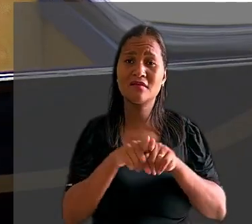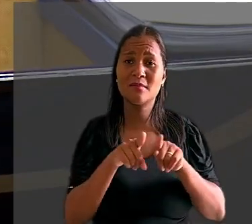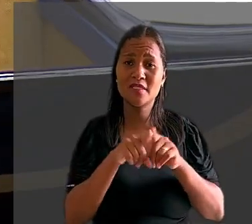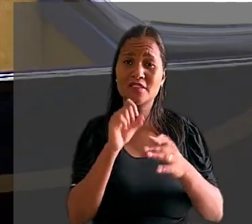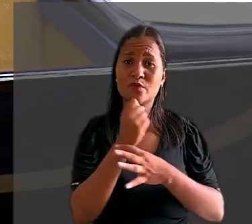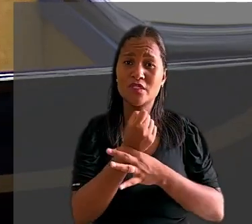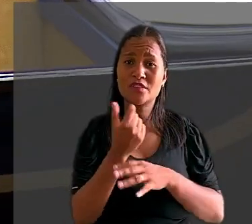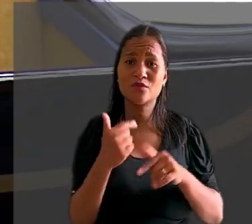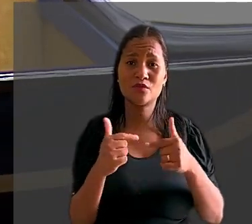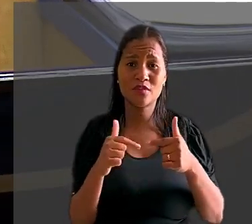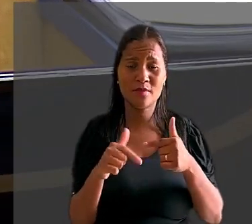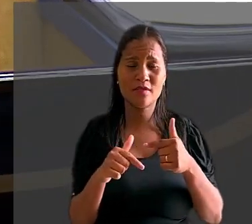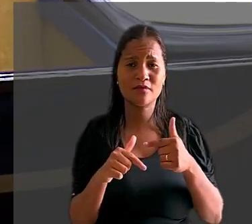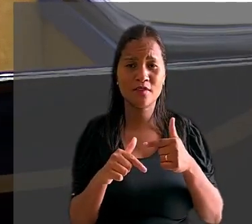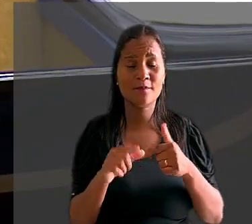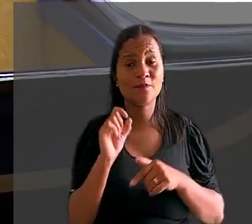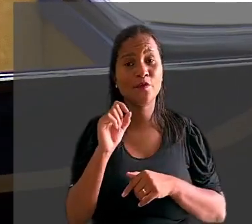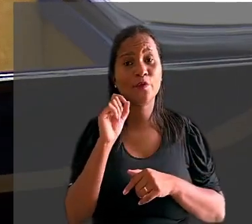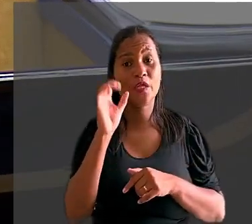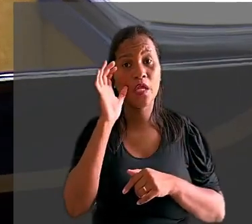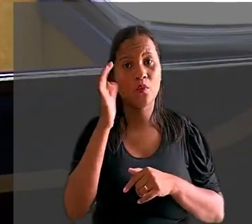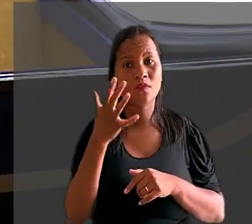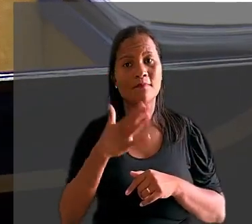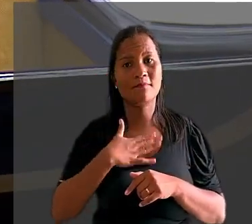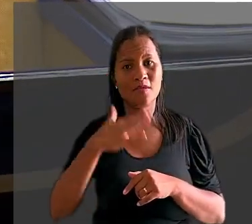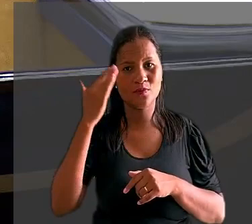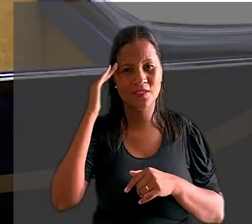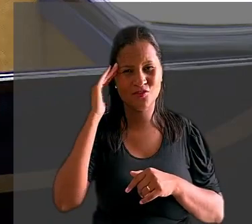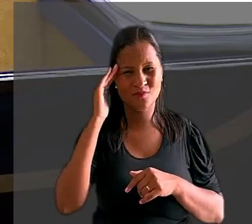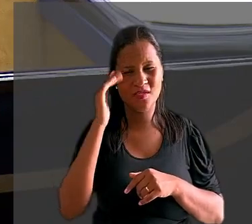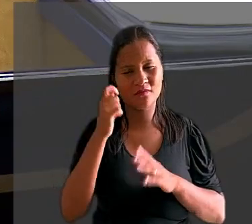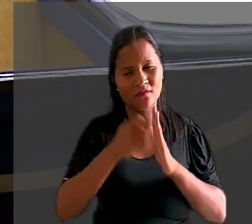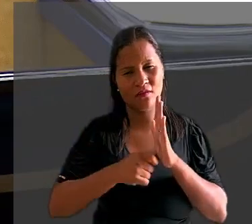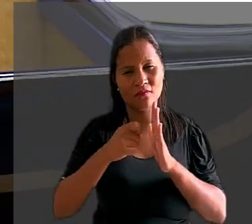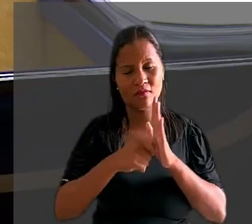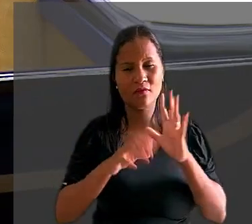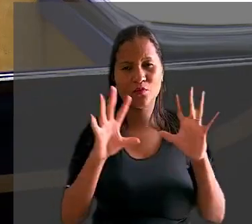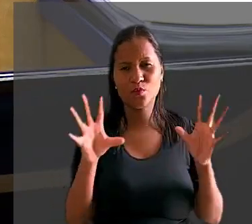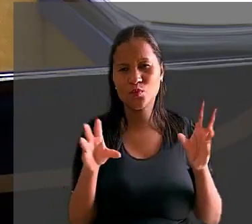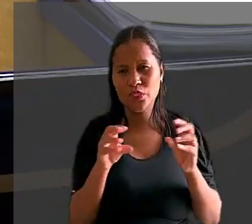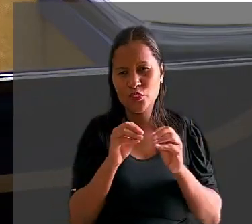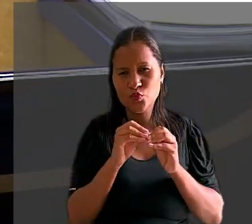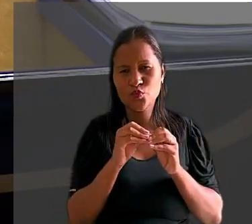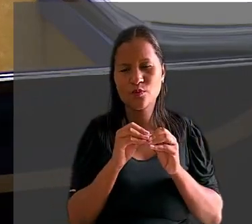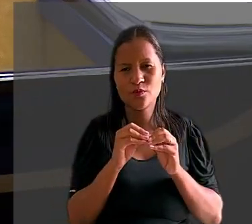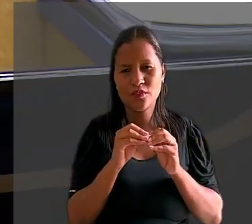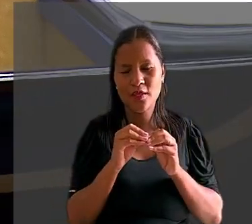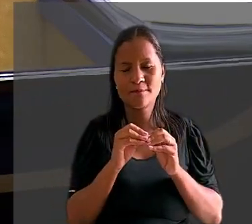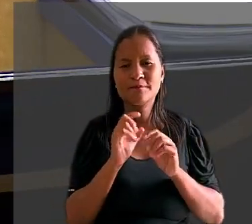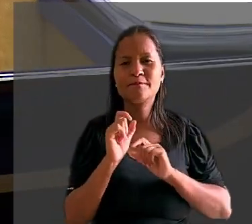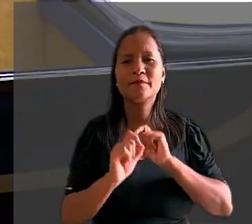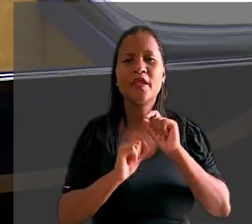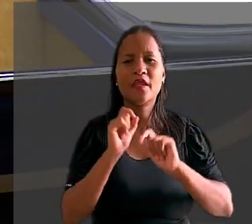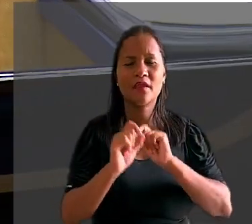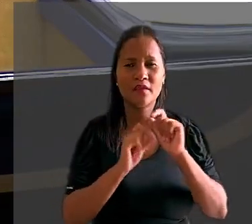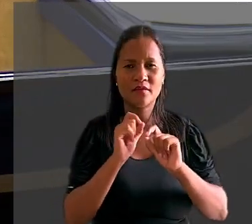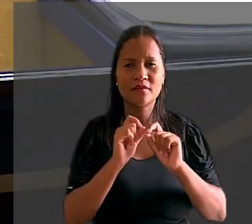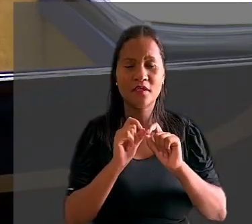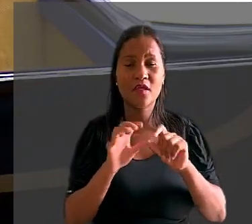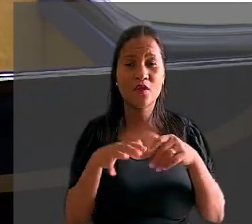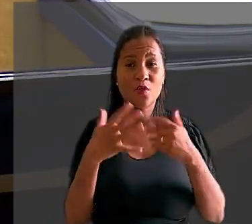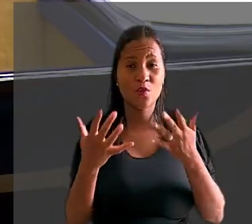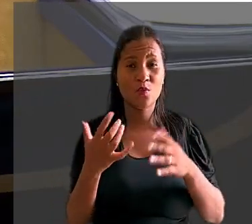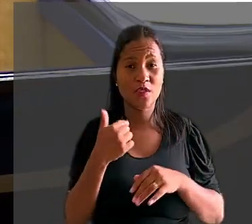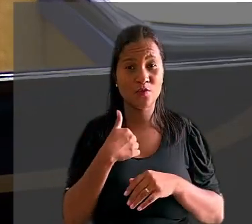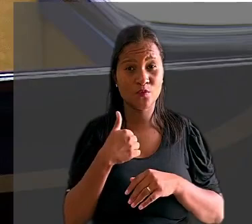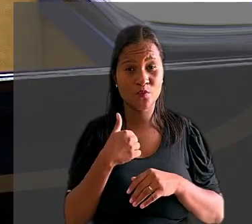segurança do trabalho. O que ocorre, no meu entendimento, tentando fazer um resumo, presidente, é que quando